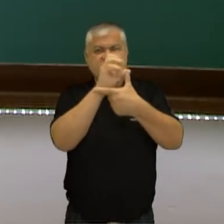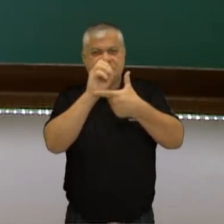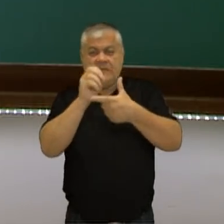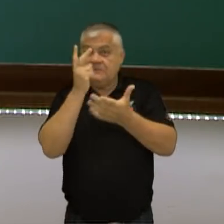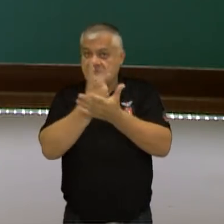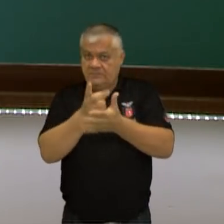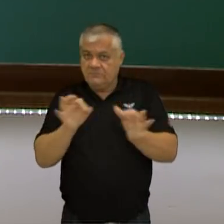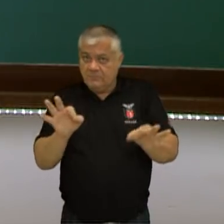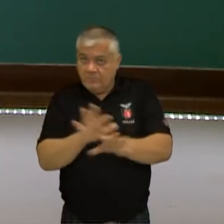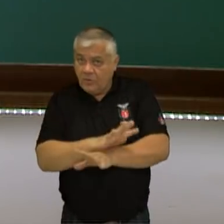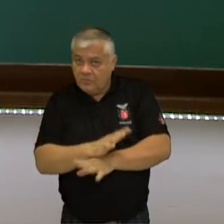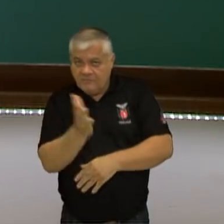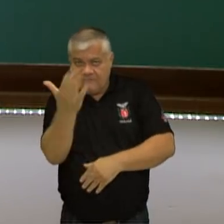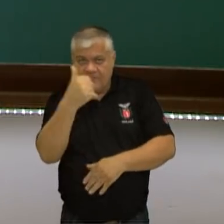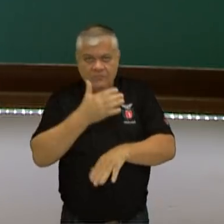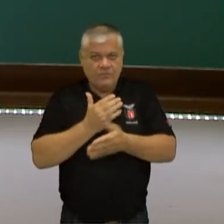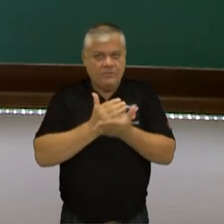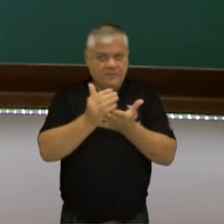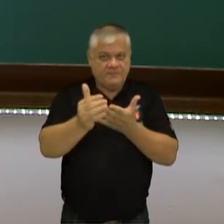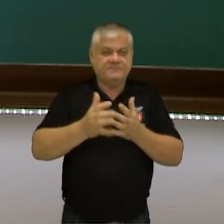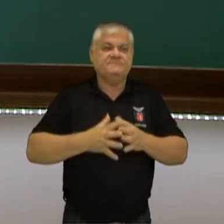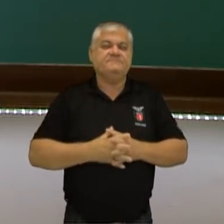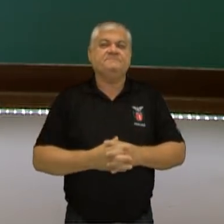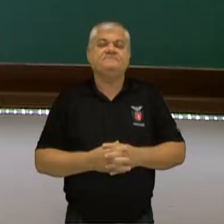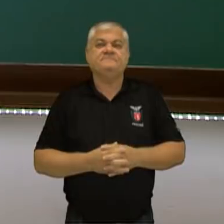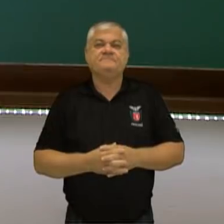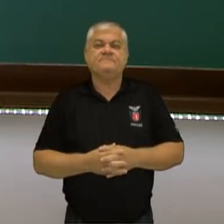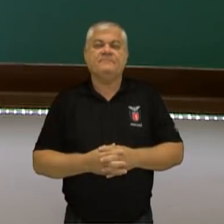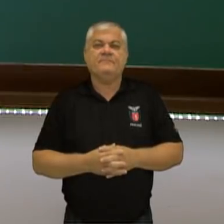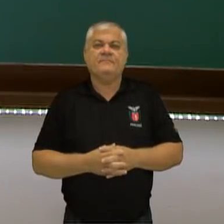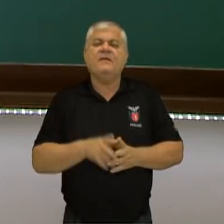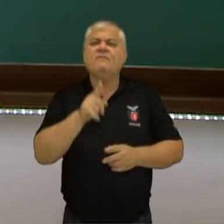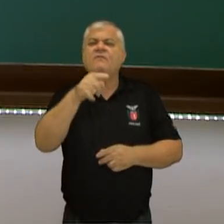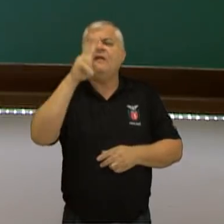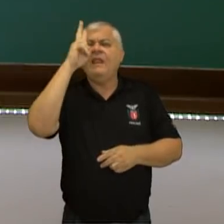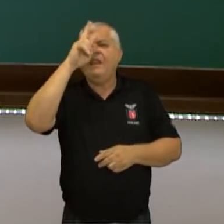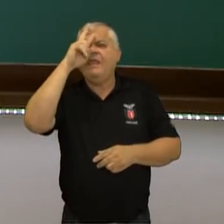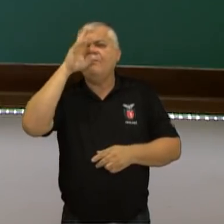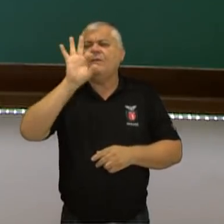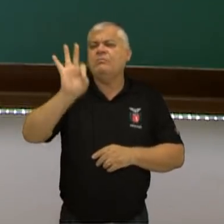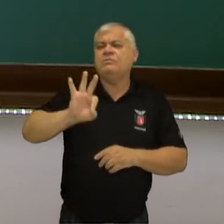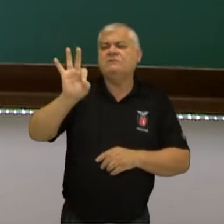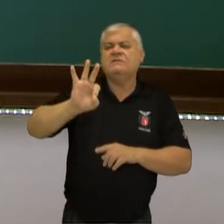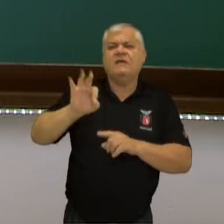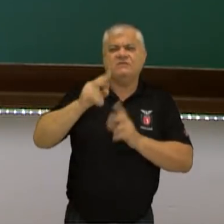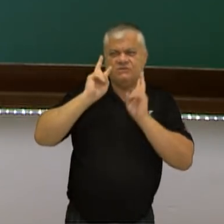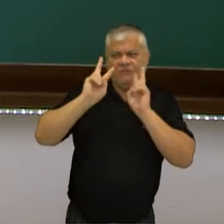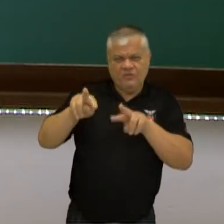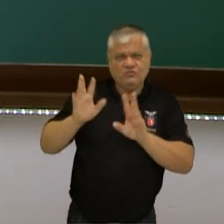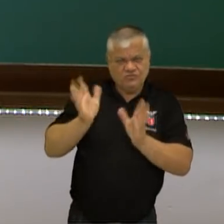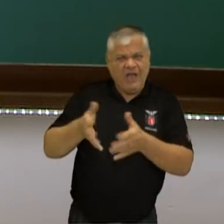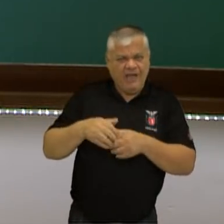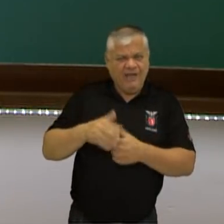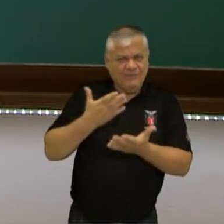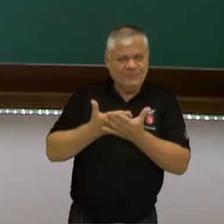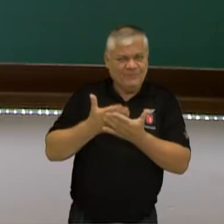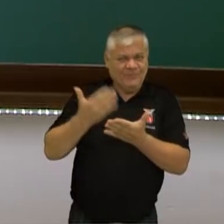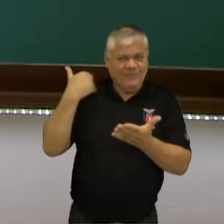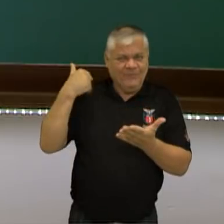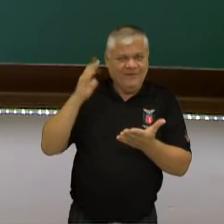preparado? Vamos começar então. O que você lembra de porcentagem? Já viu alguma vez? Já estudou isso